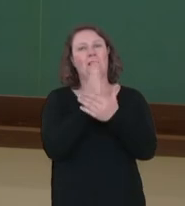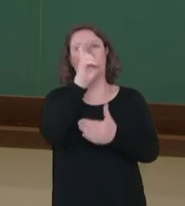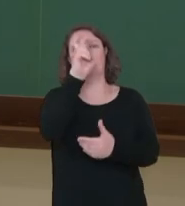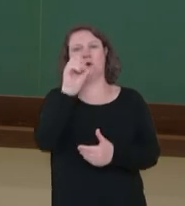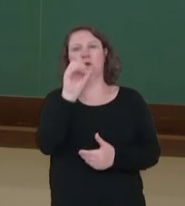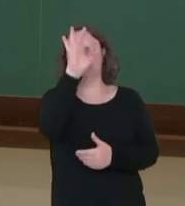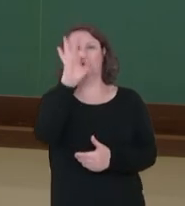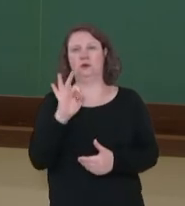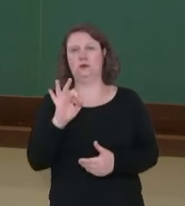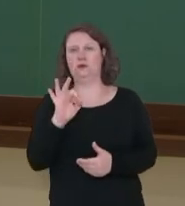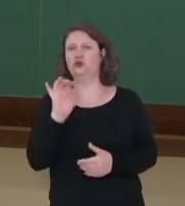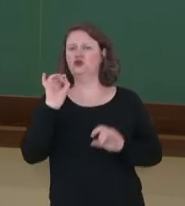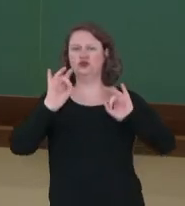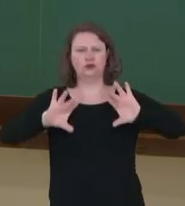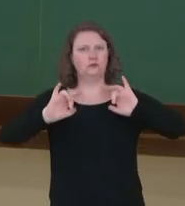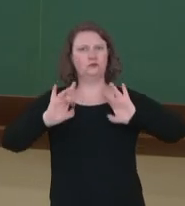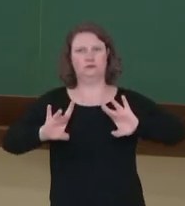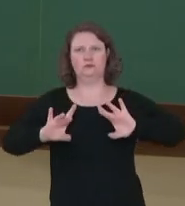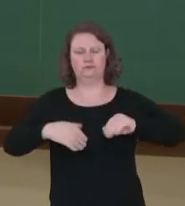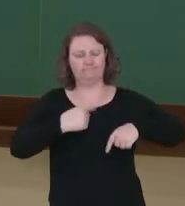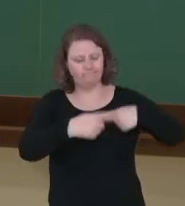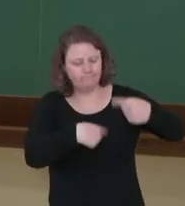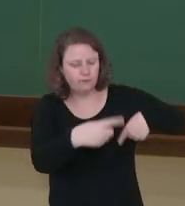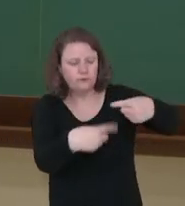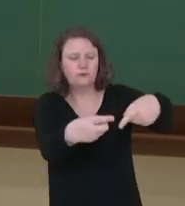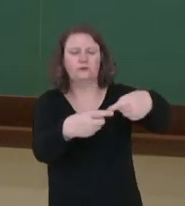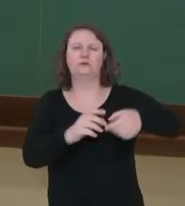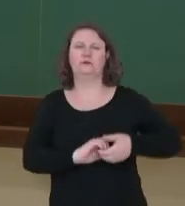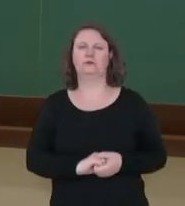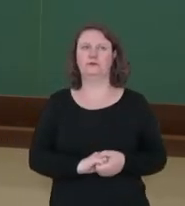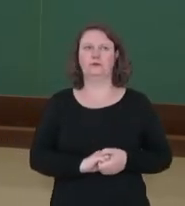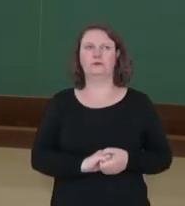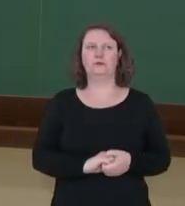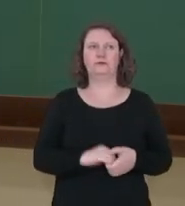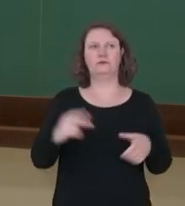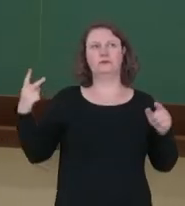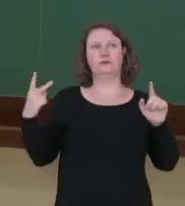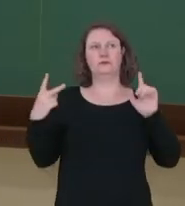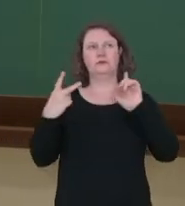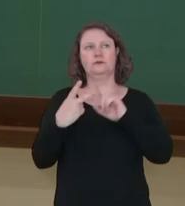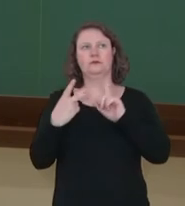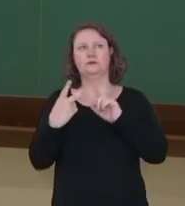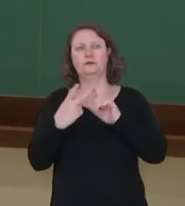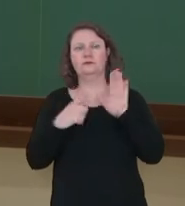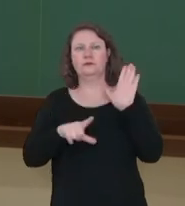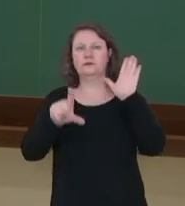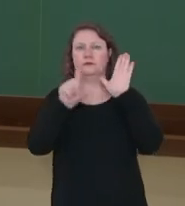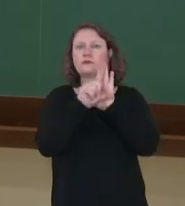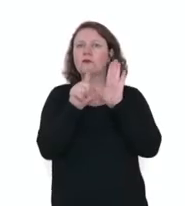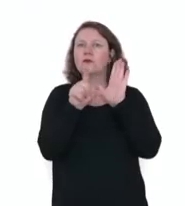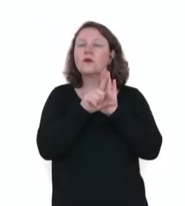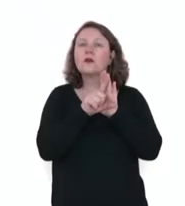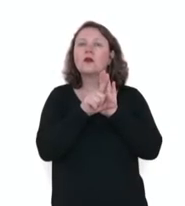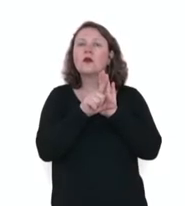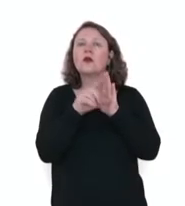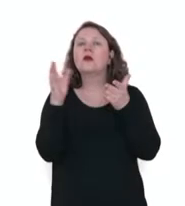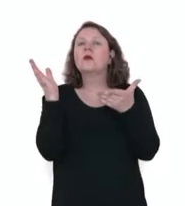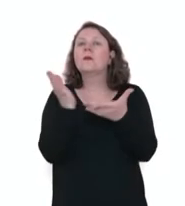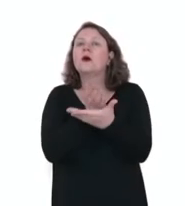informações para os seus descendentes. A segunda lei de Mendel, ela também é chamada de